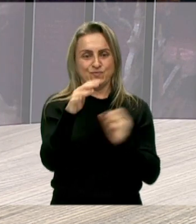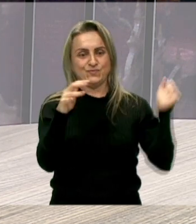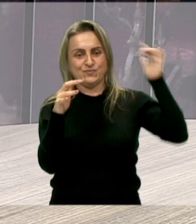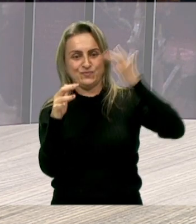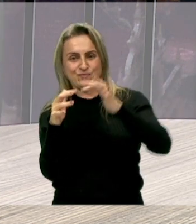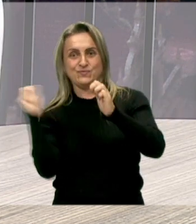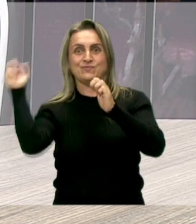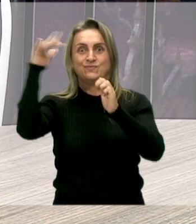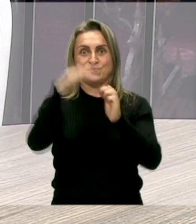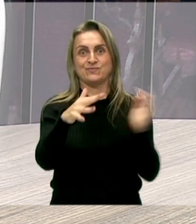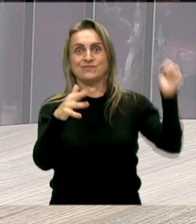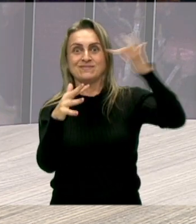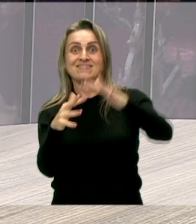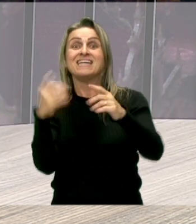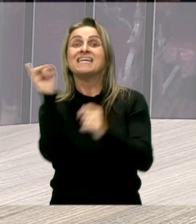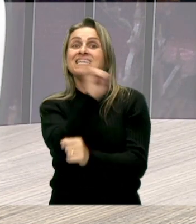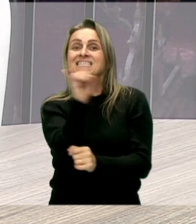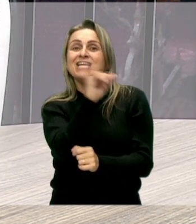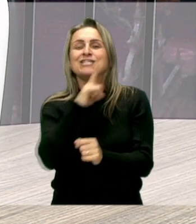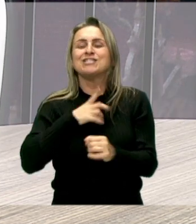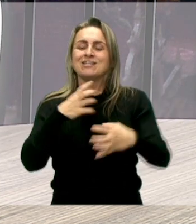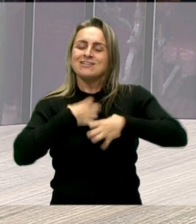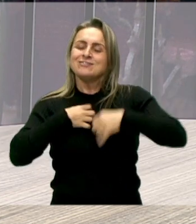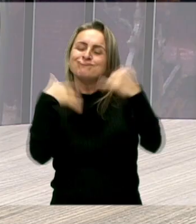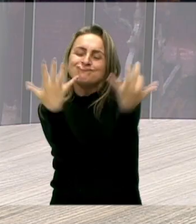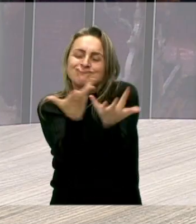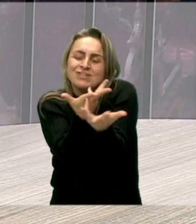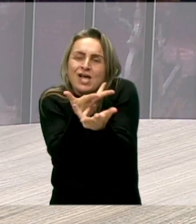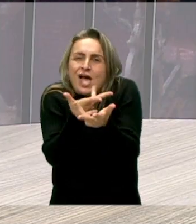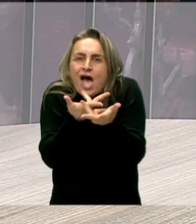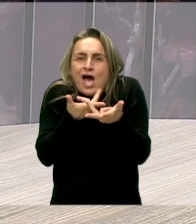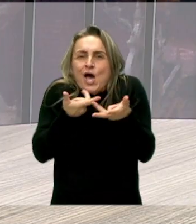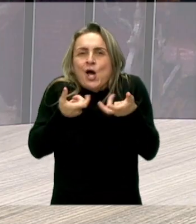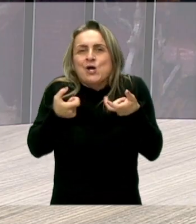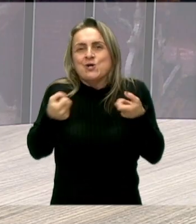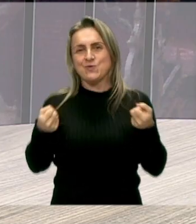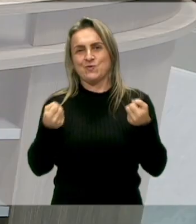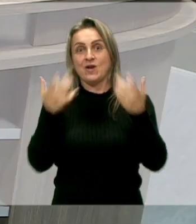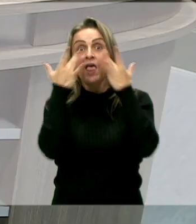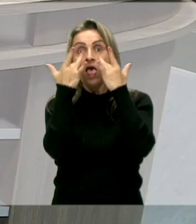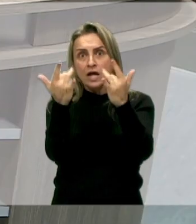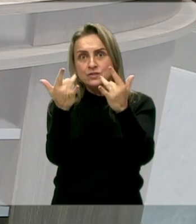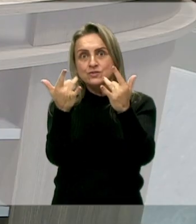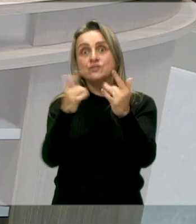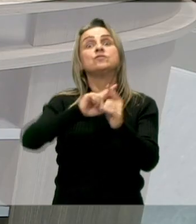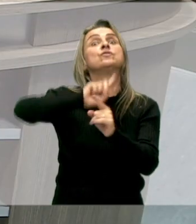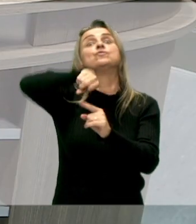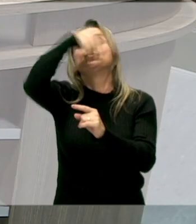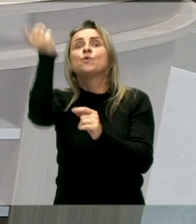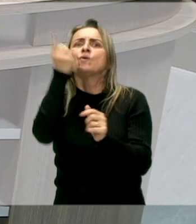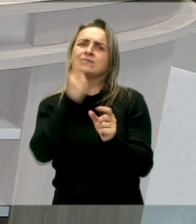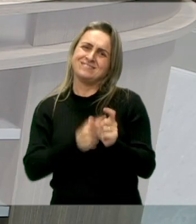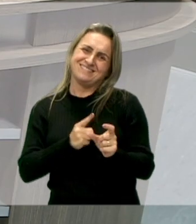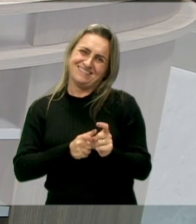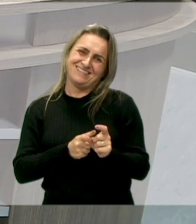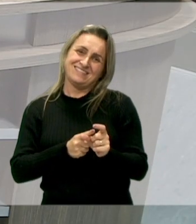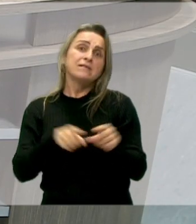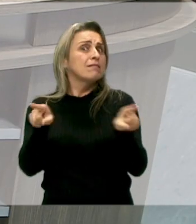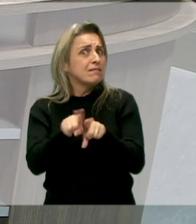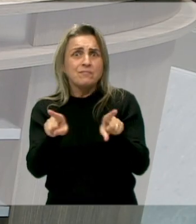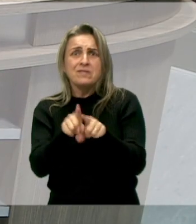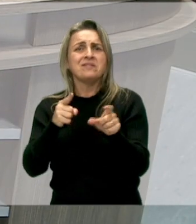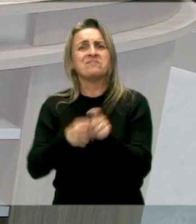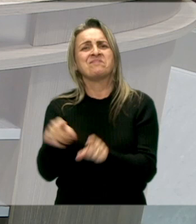de acolher os artistas e de os outros artistas também acolher os itajaienses quando saem daqui.